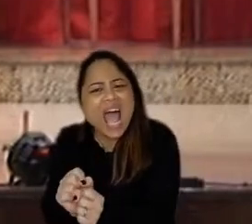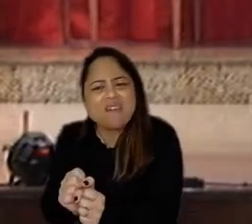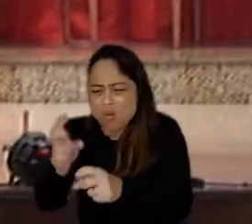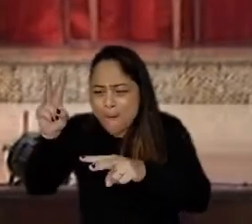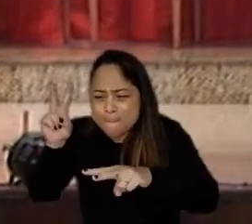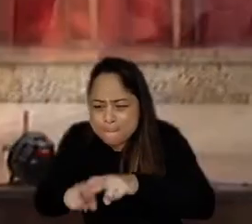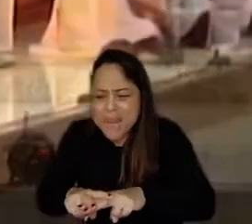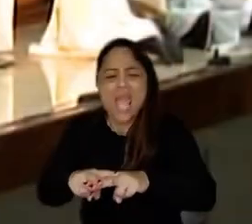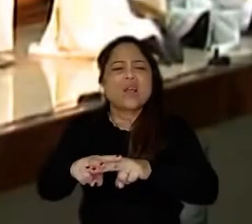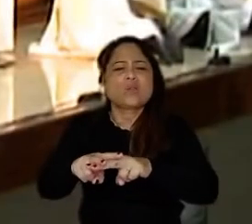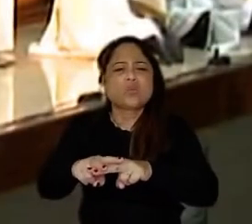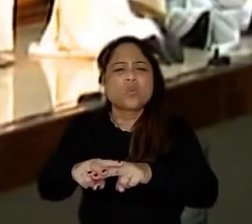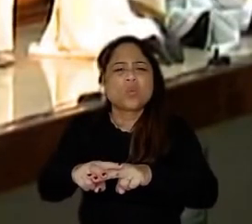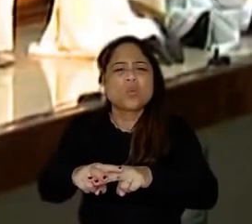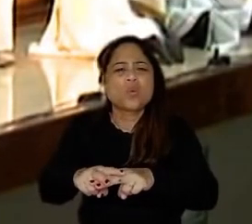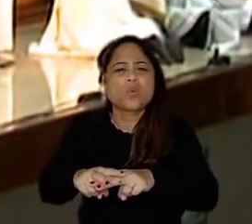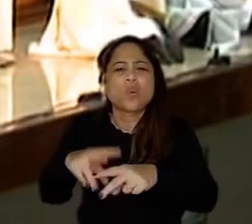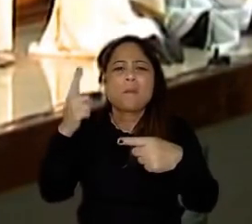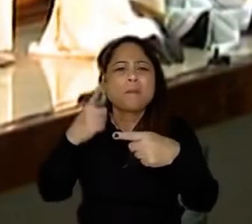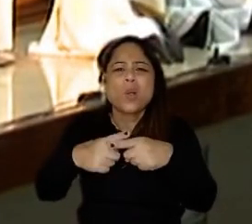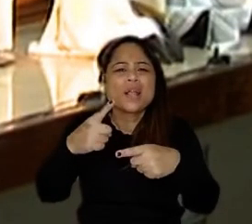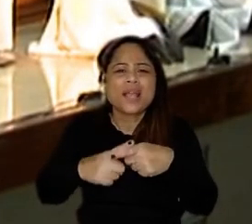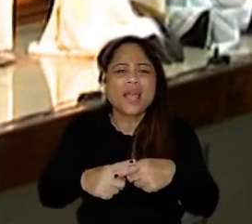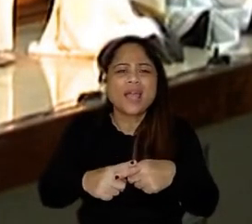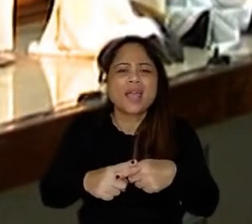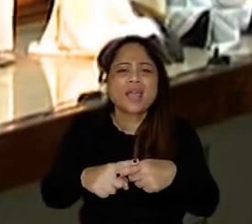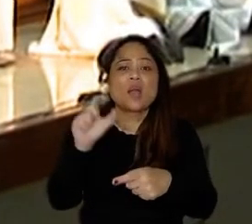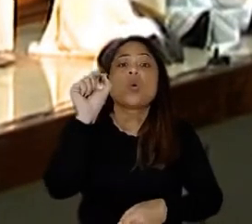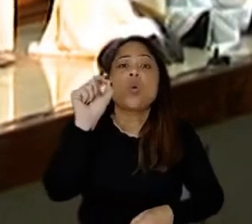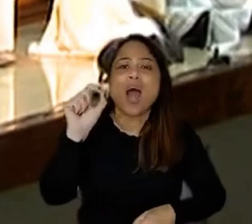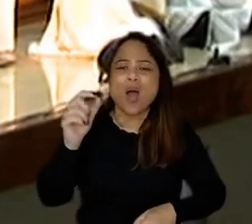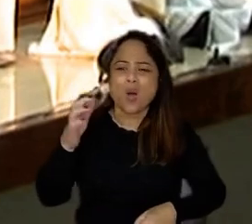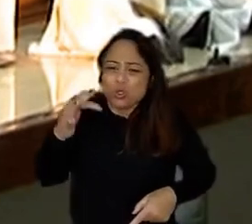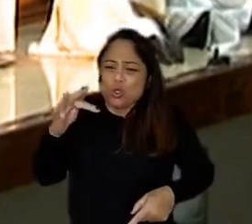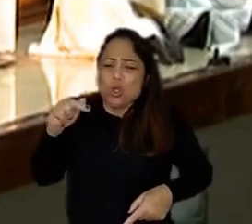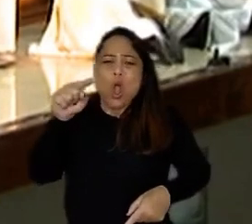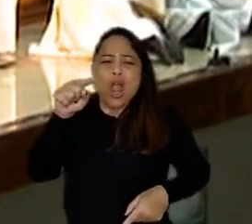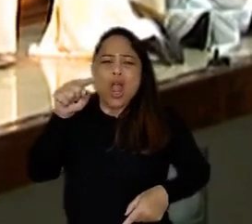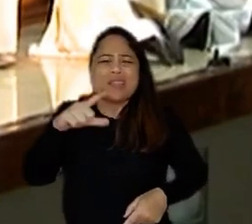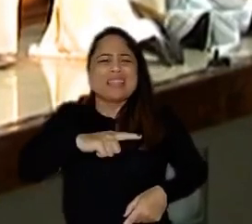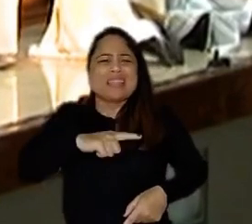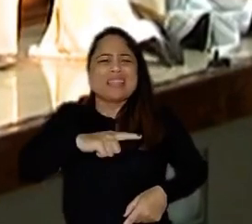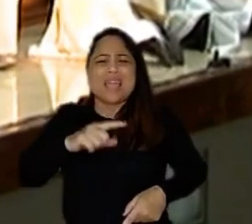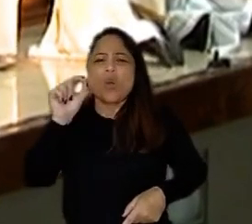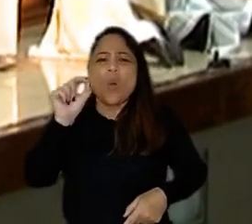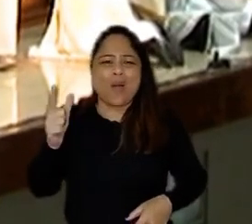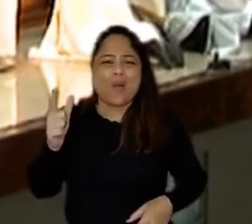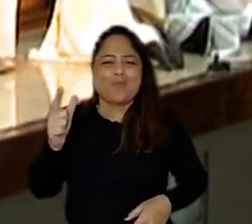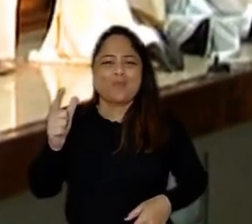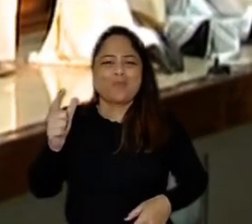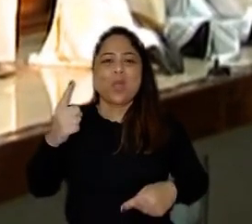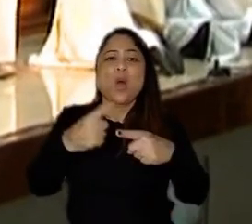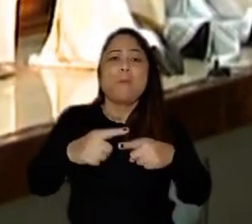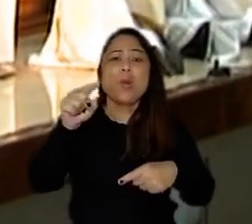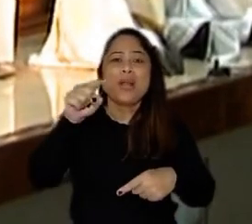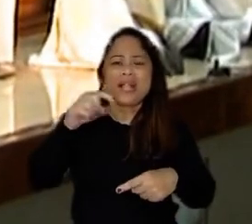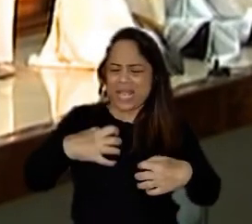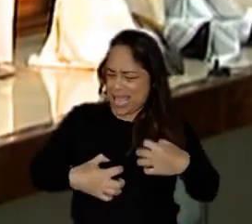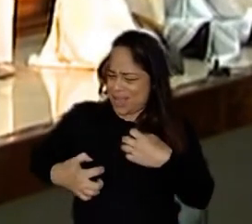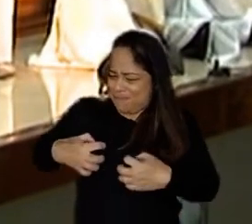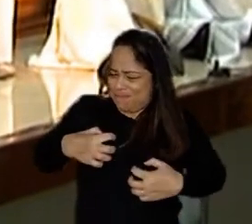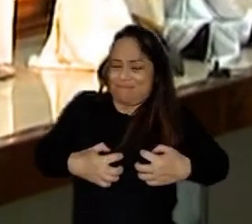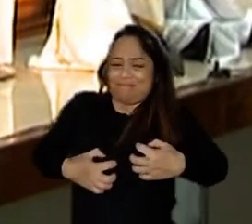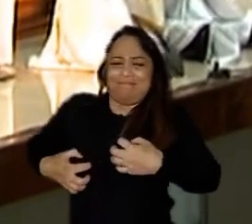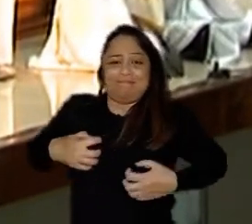prende? O que te machuca? O que tira a tua paz